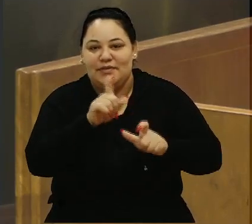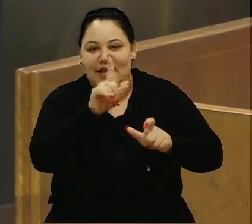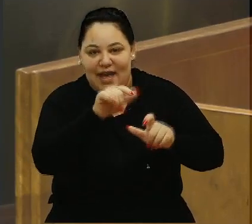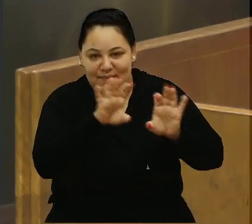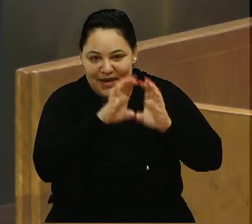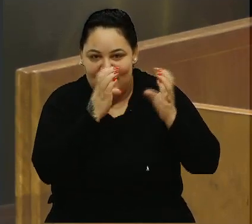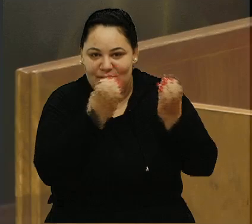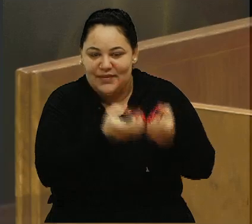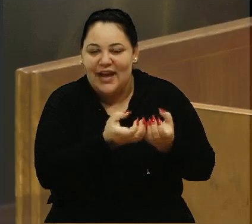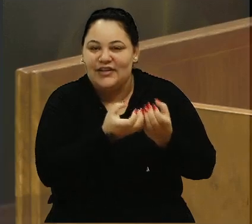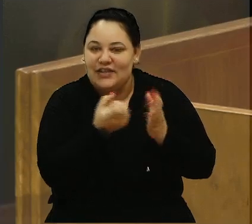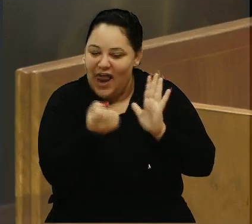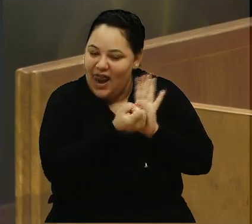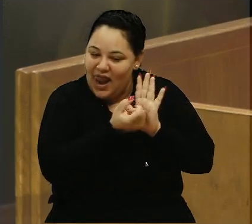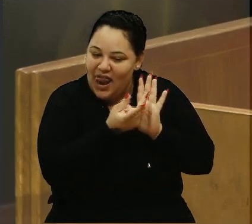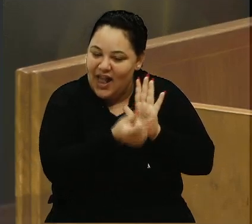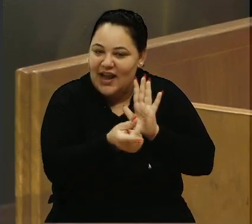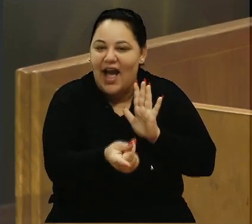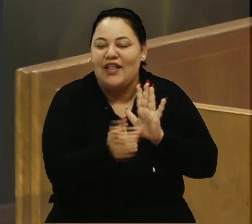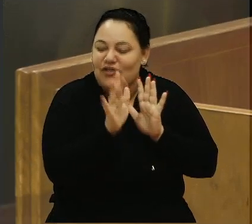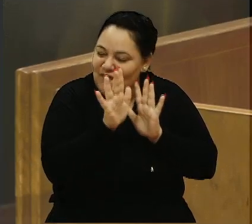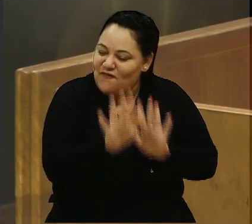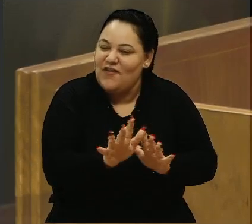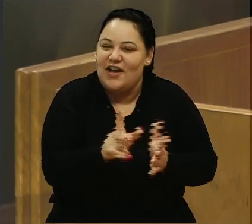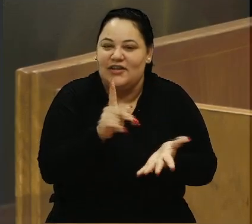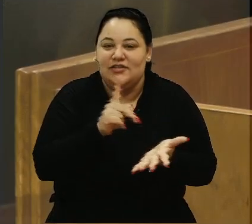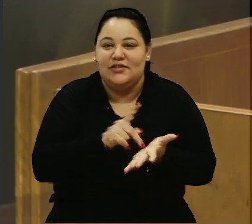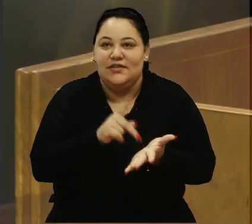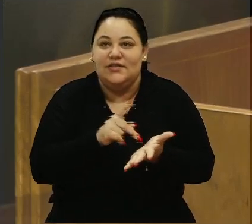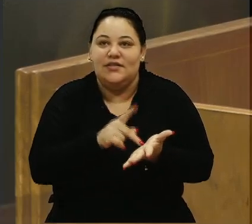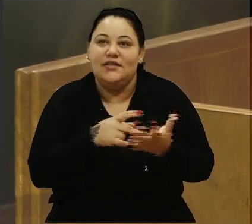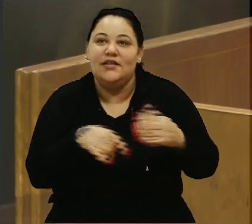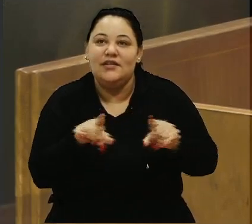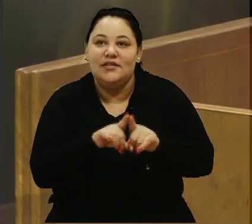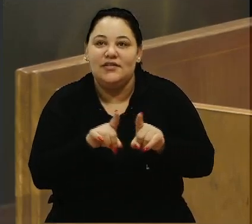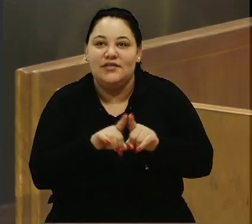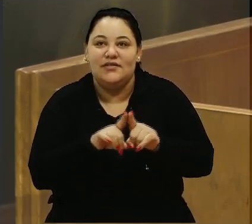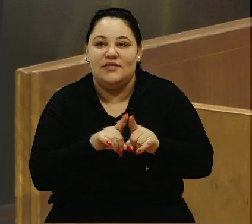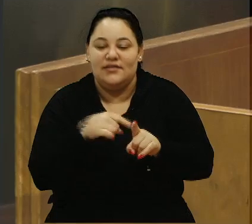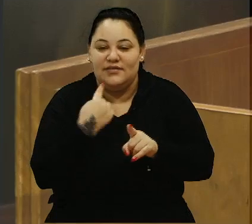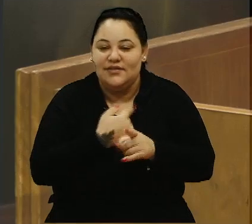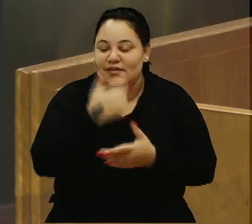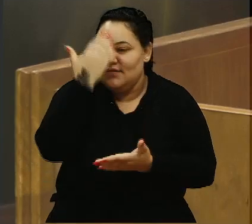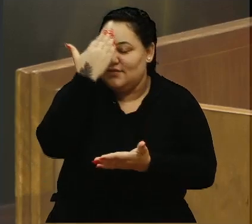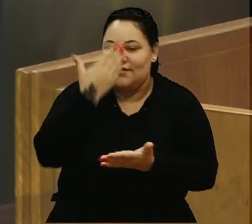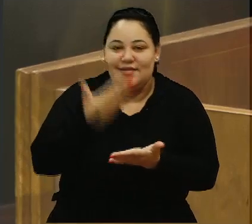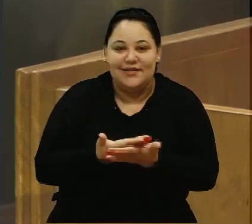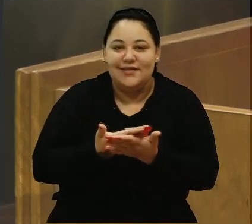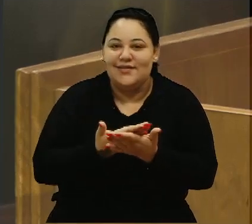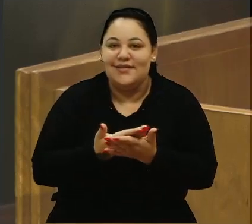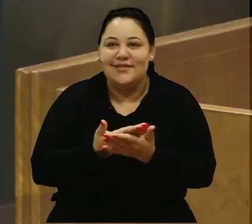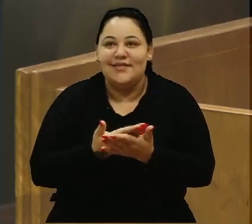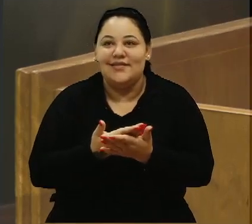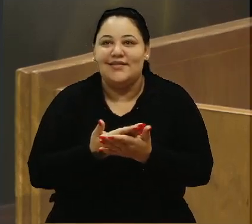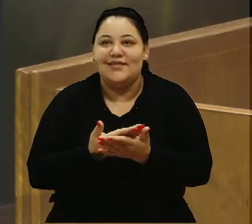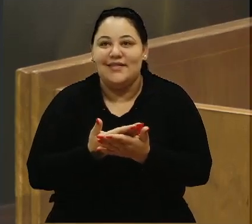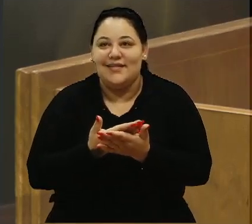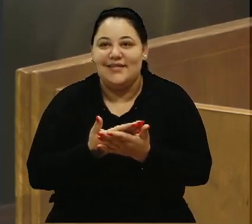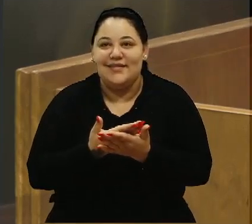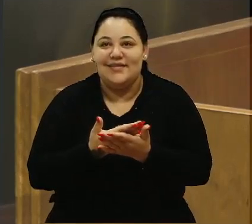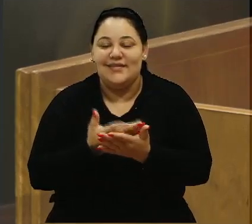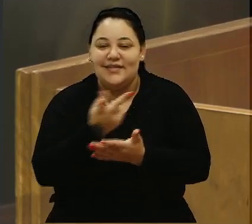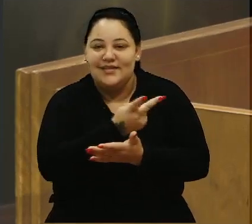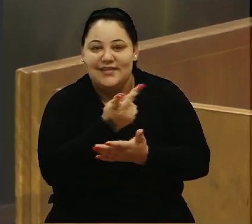comunidade, é legado, é o que fica, é a nossa briga efetiva por aquilo que a gente acredita. Que lindo. Obrigada por terem os